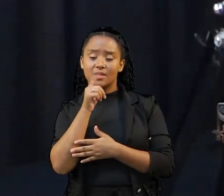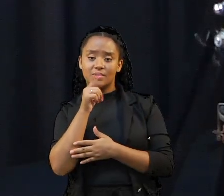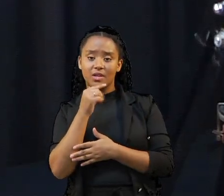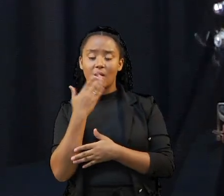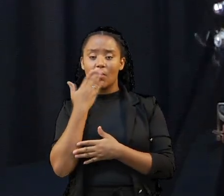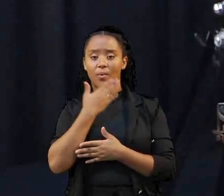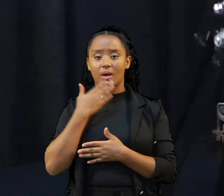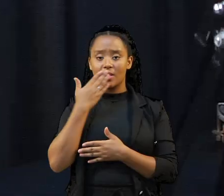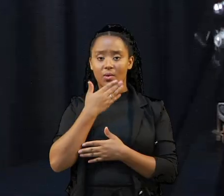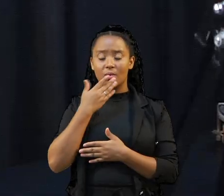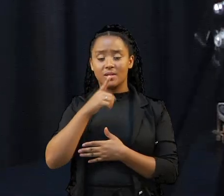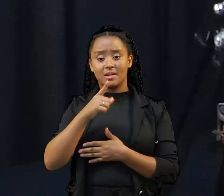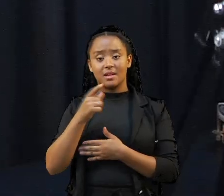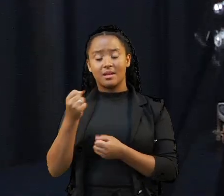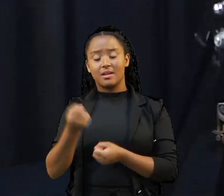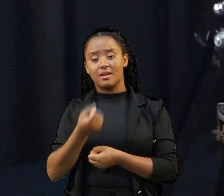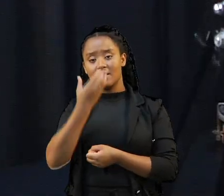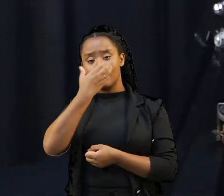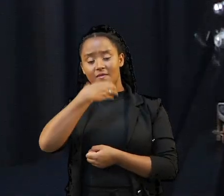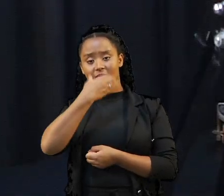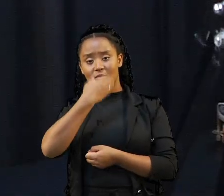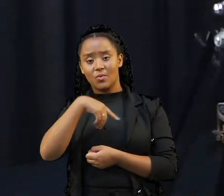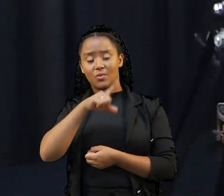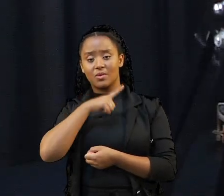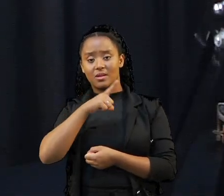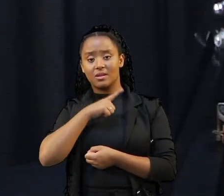água doce, que além do seu fruto nos